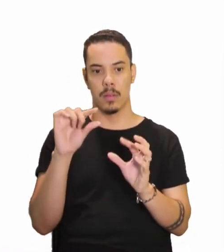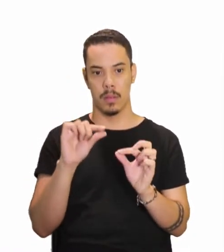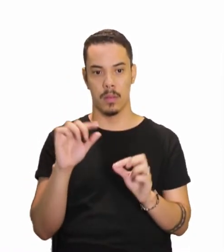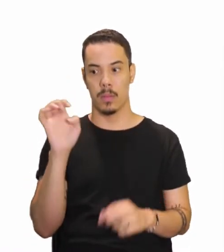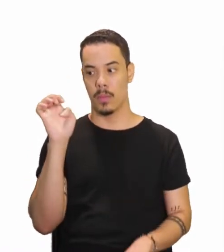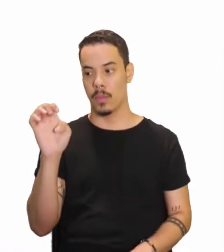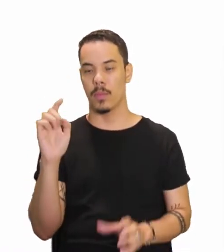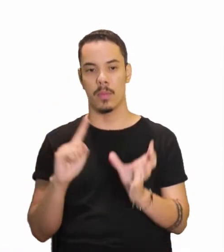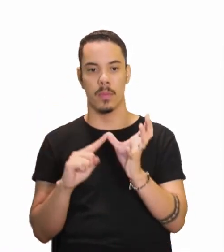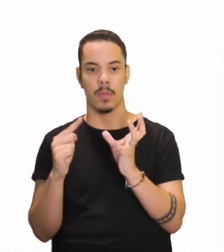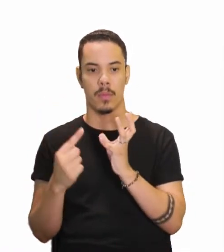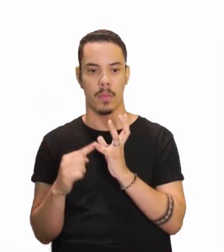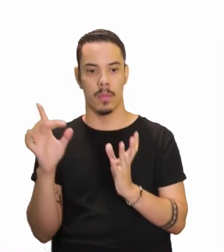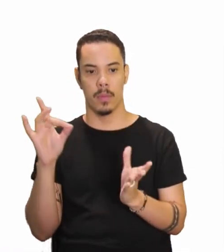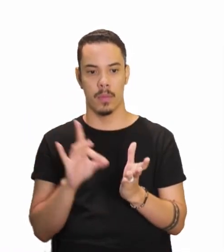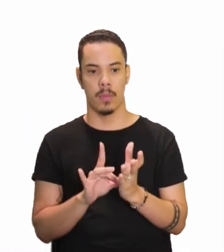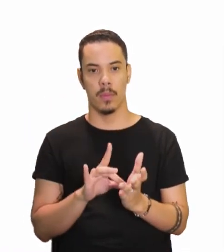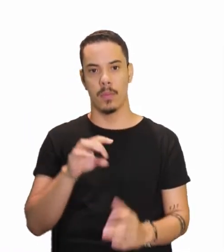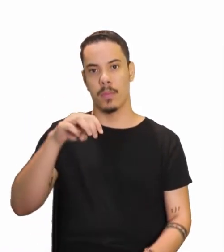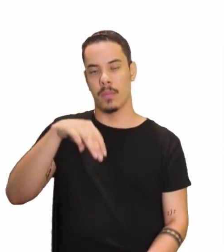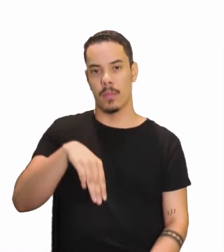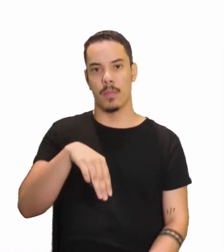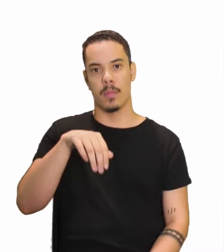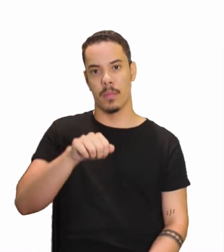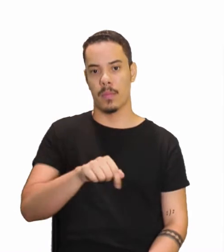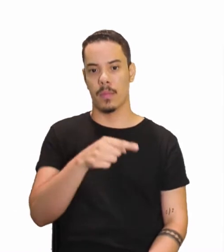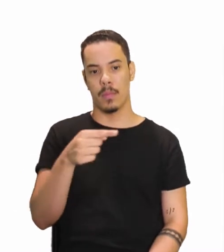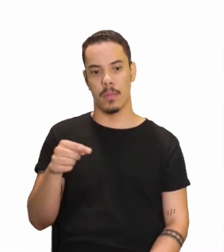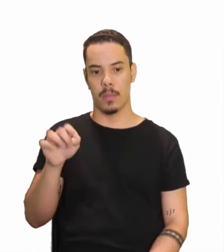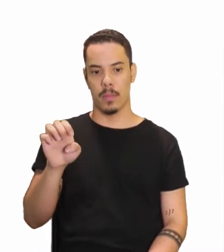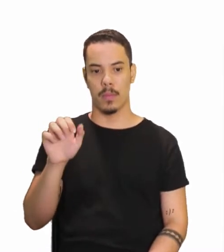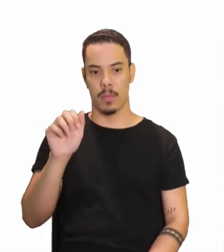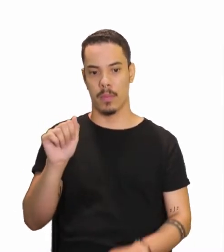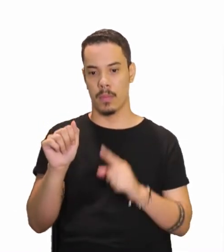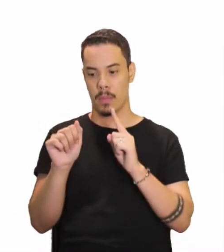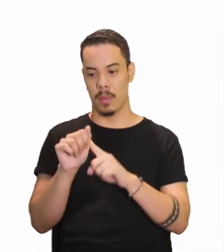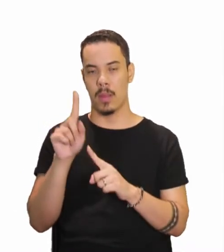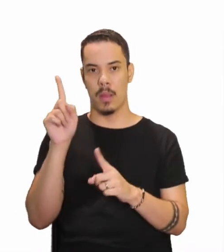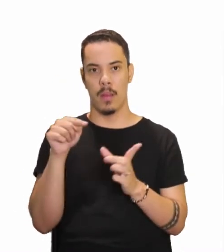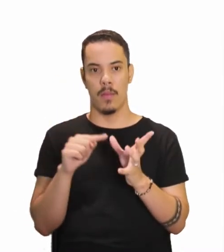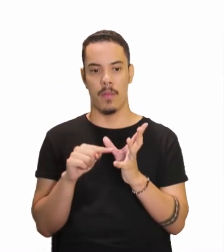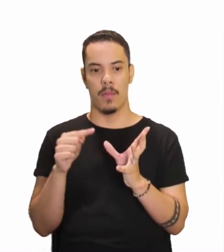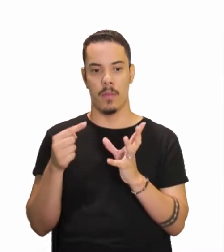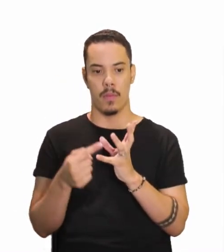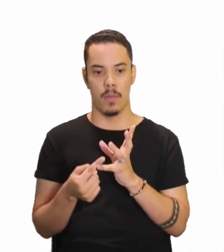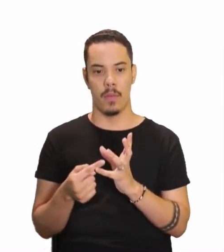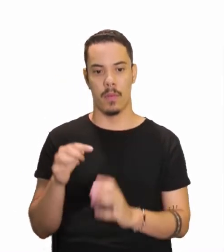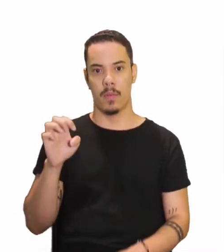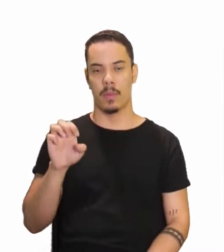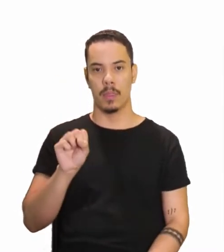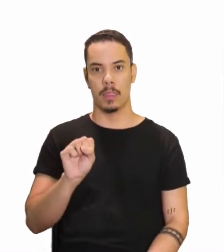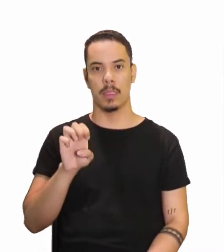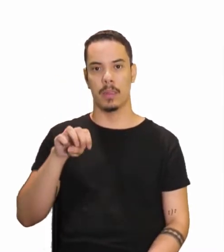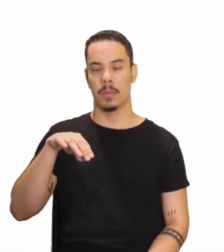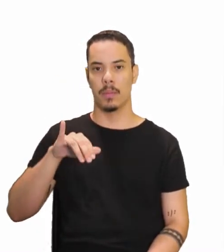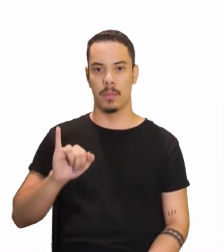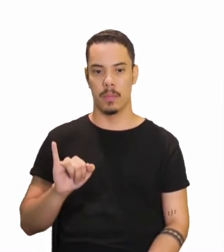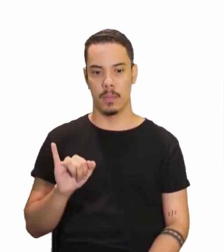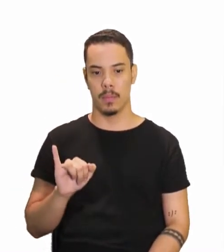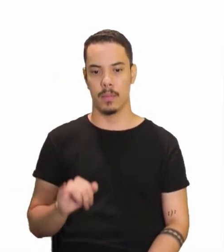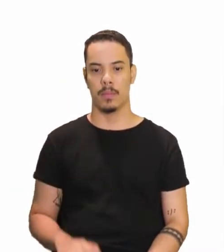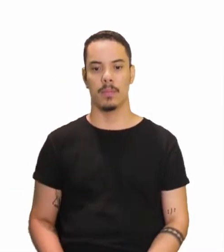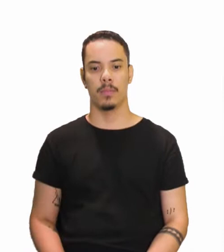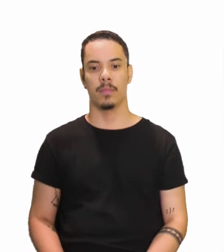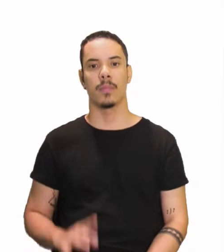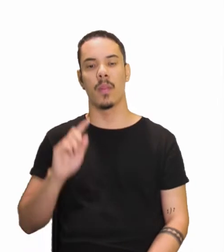na palavra mãe, o A é vogal e o E é semivogal. Pão,